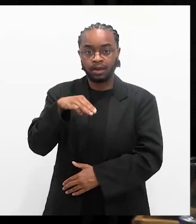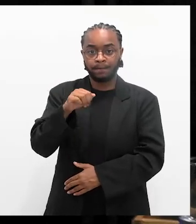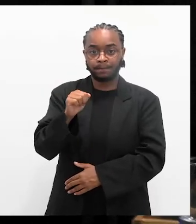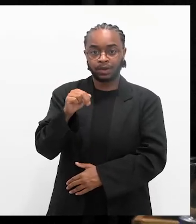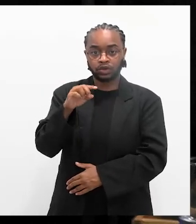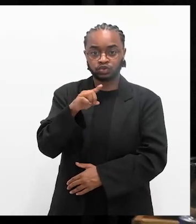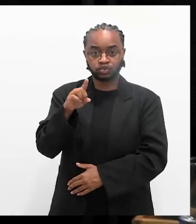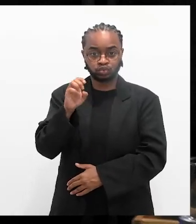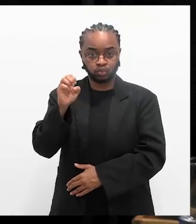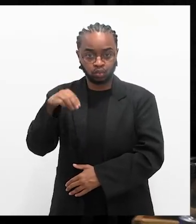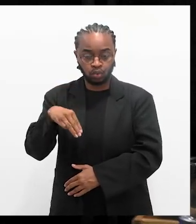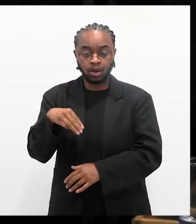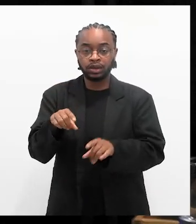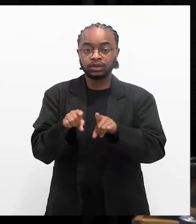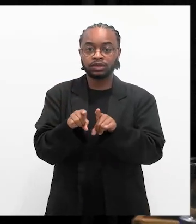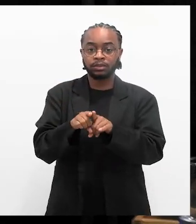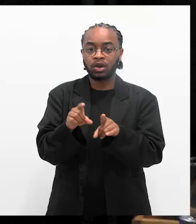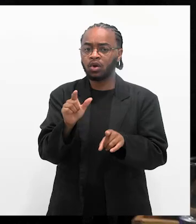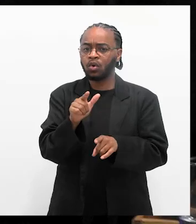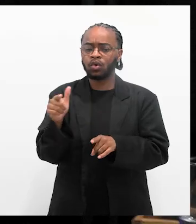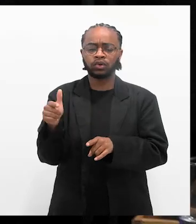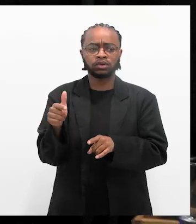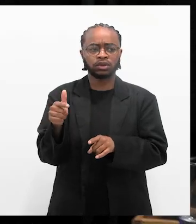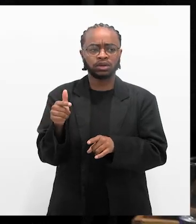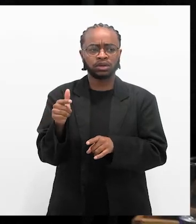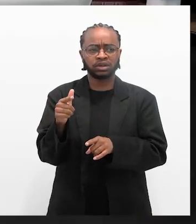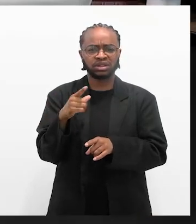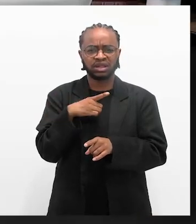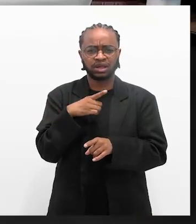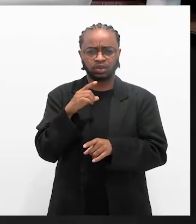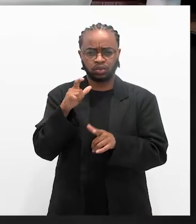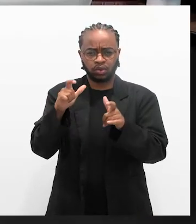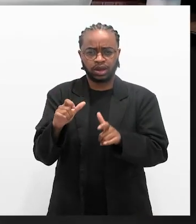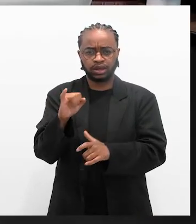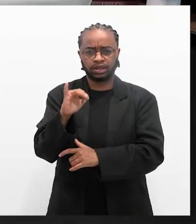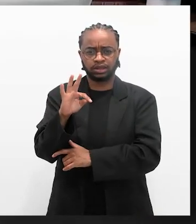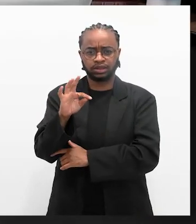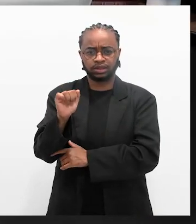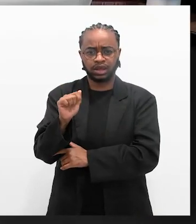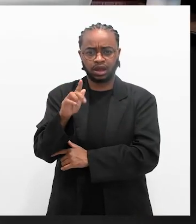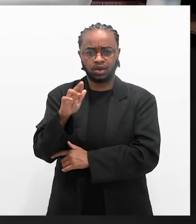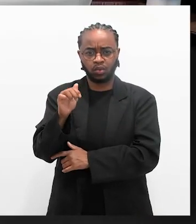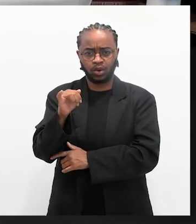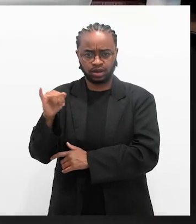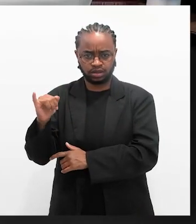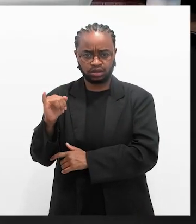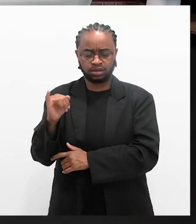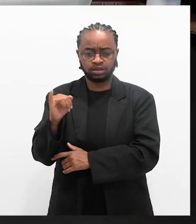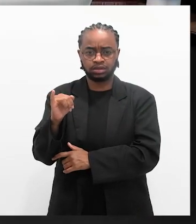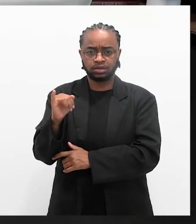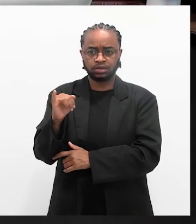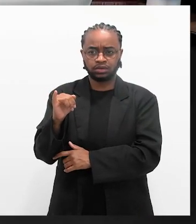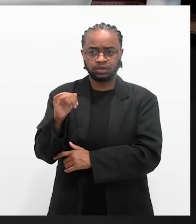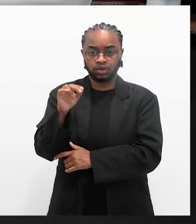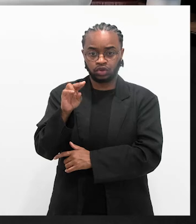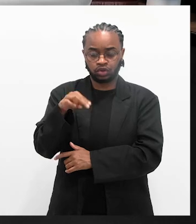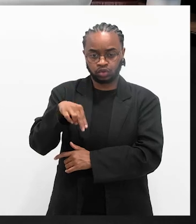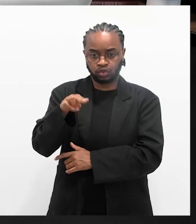Amazul, né, e também aquela que tem em Itaguaí, né, que constrói